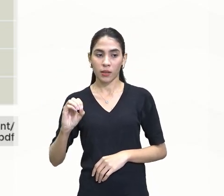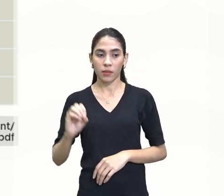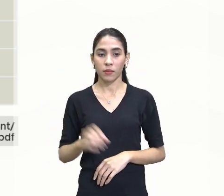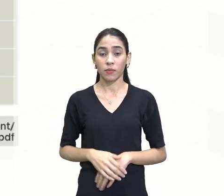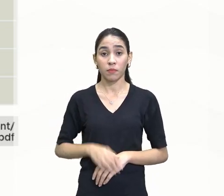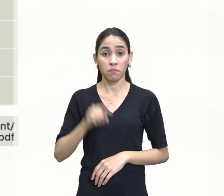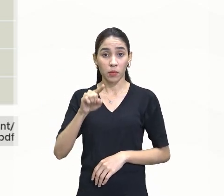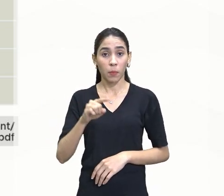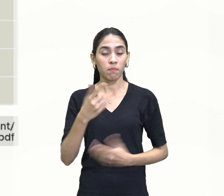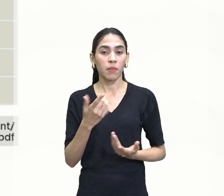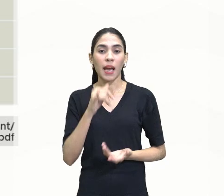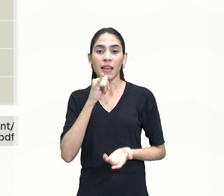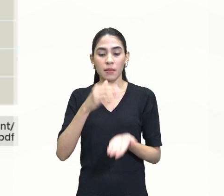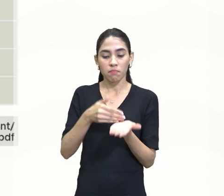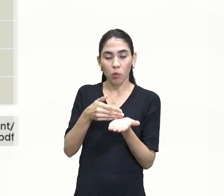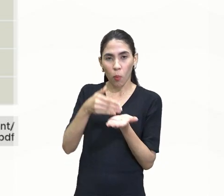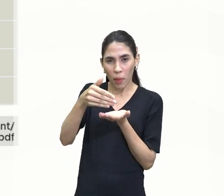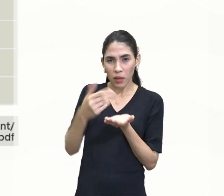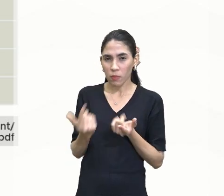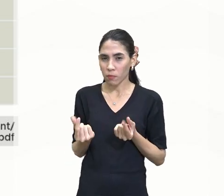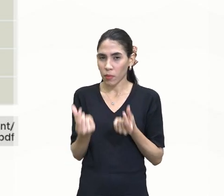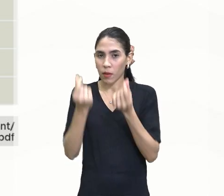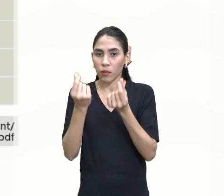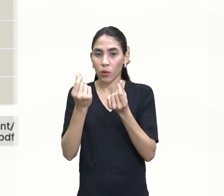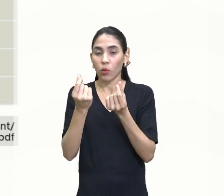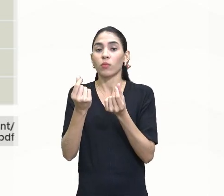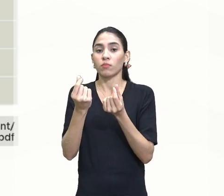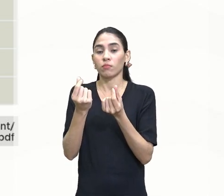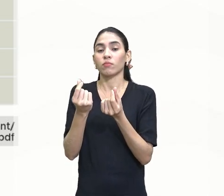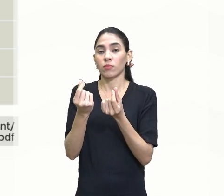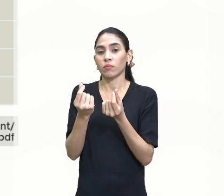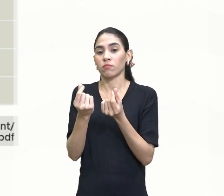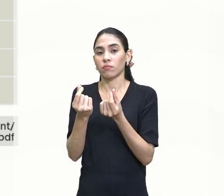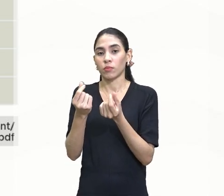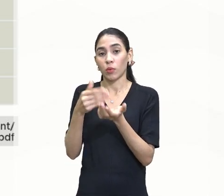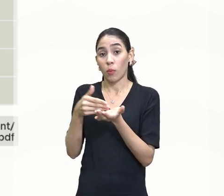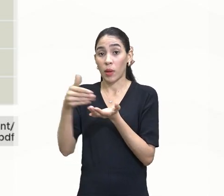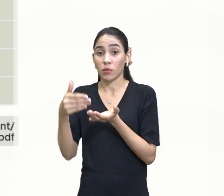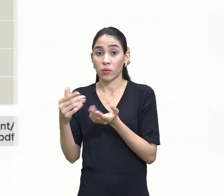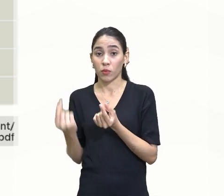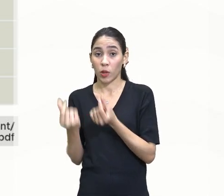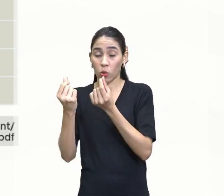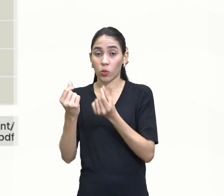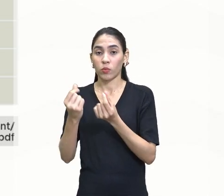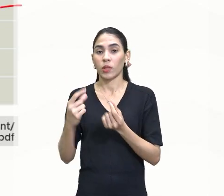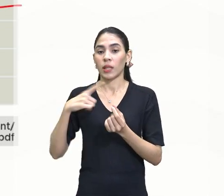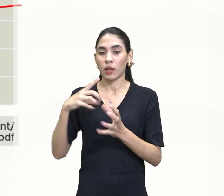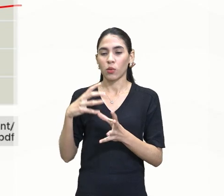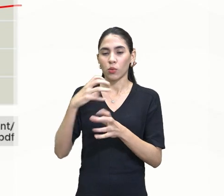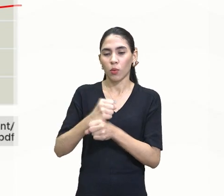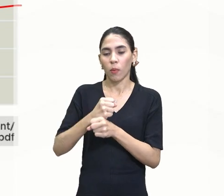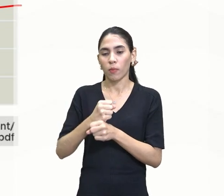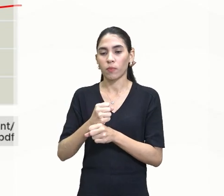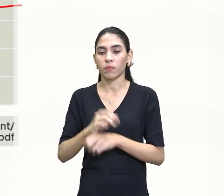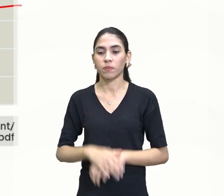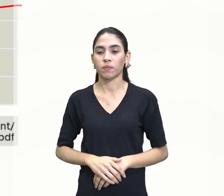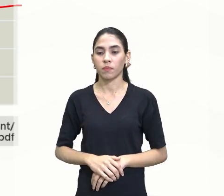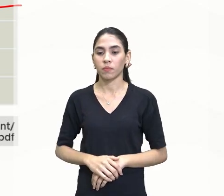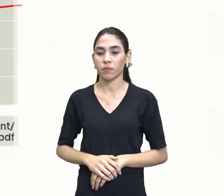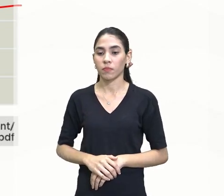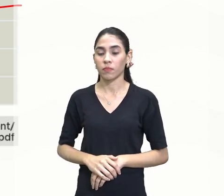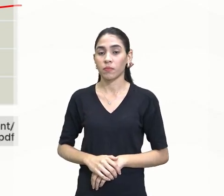valor aqui e você acrescenta ao valor inicial. Então, nós temos aí um total no final do ano de